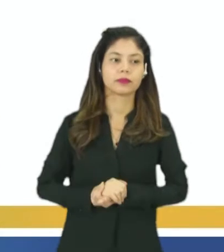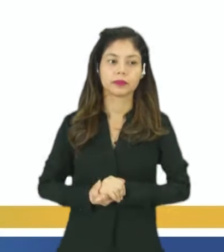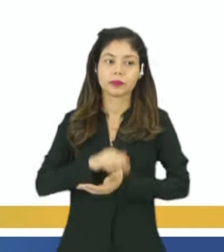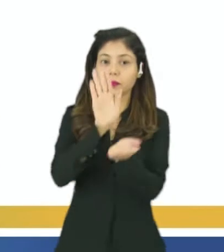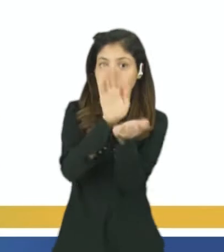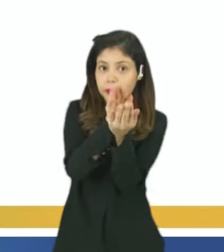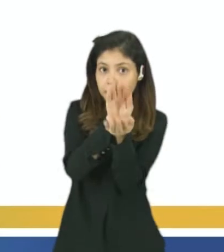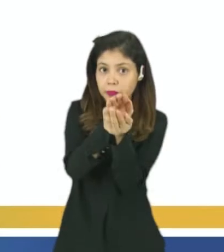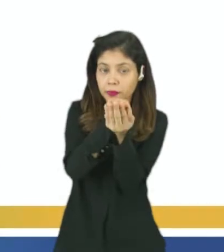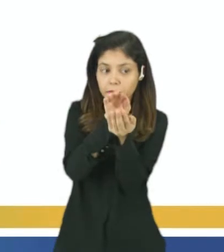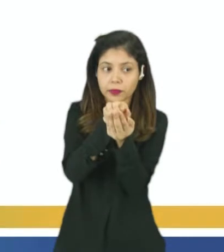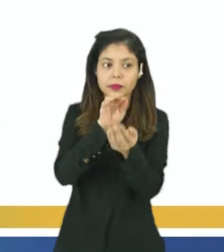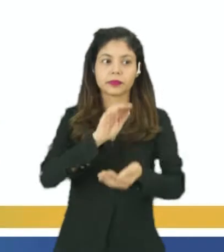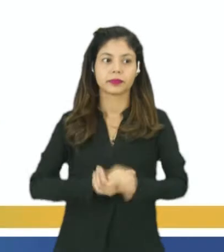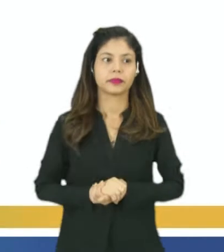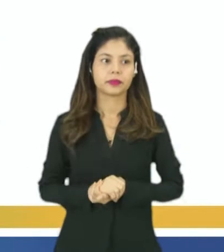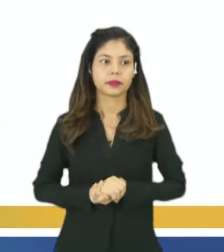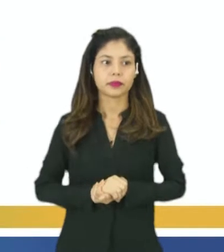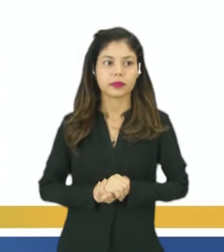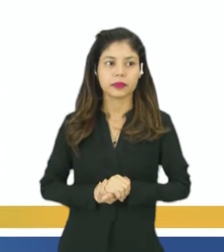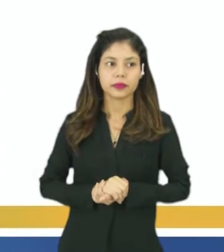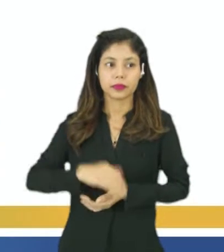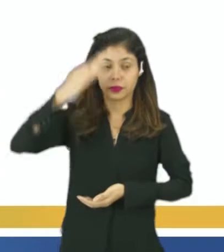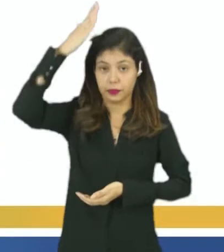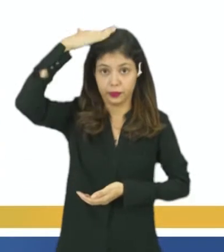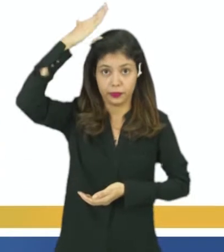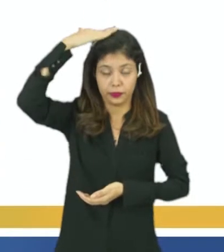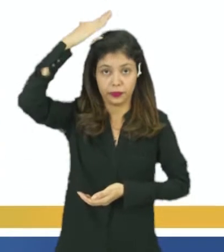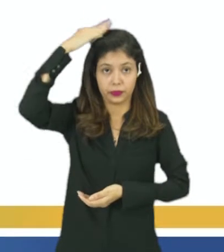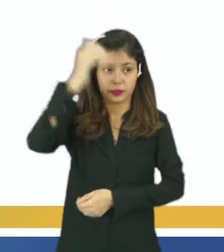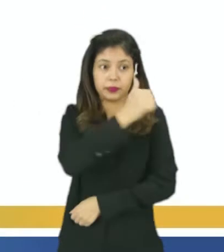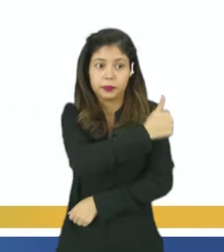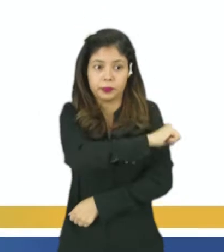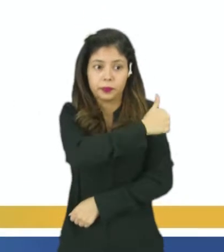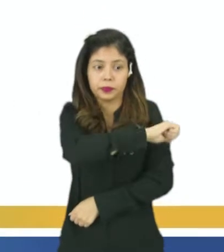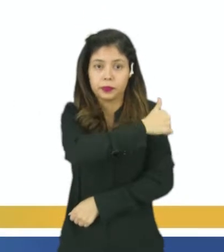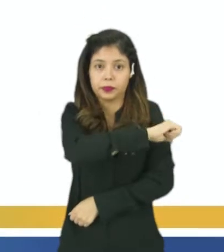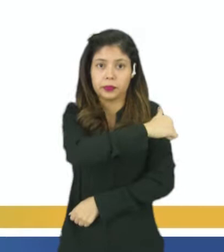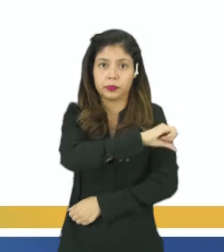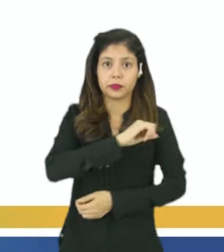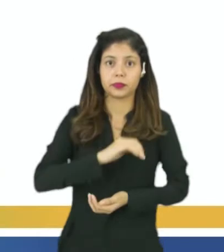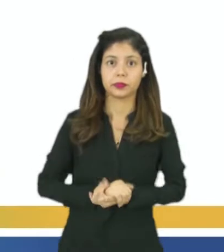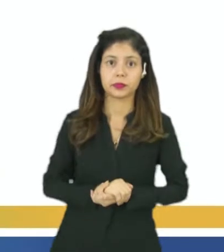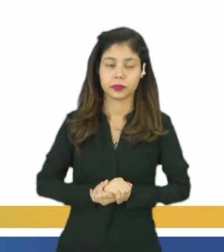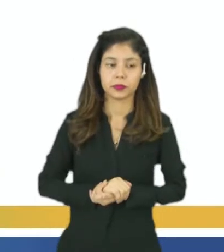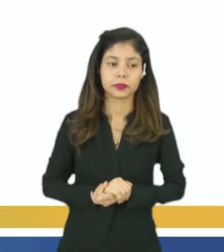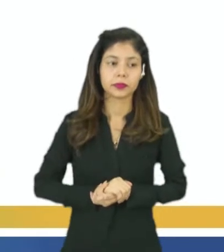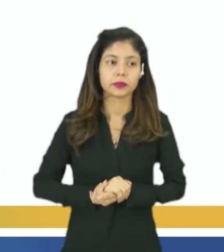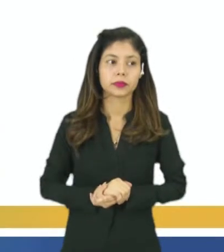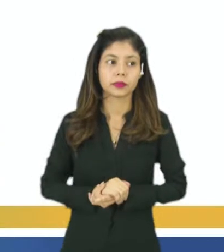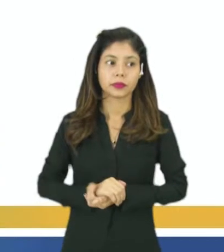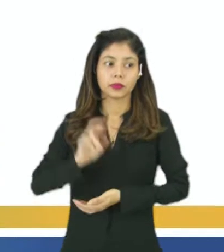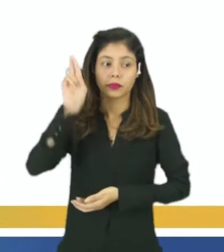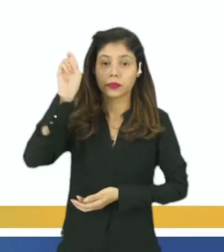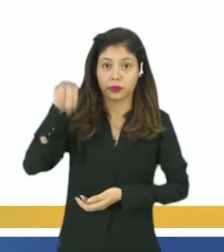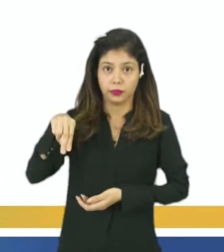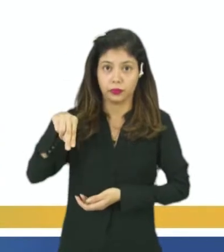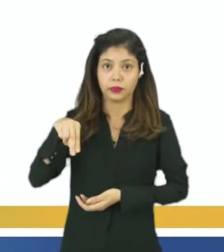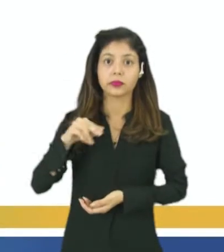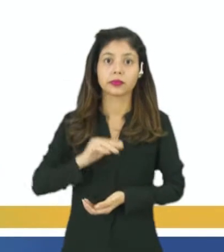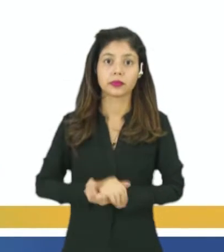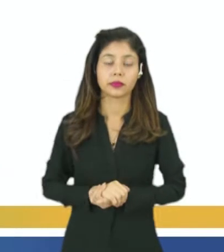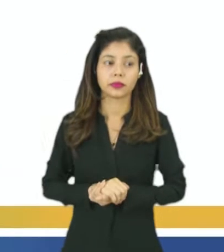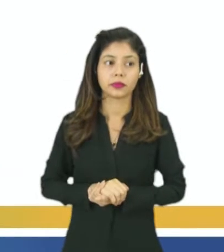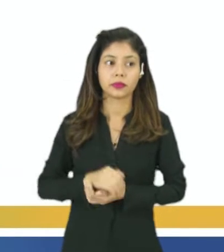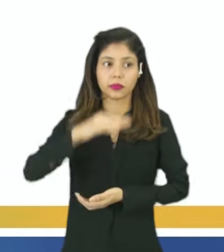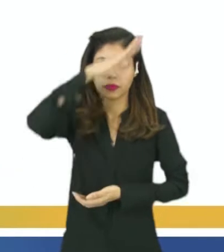Pernambuco, Paraná, Rio de Janeiro, Rio Grande do Norte, Rio